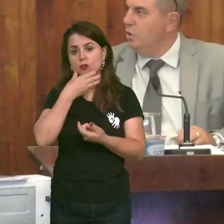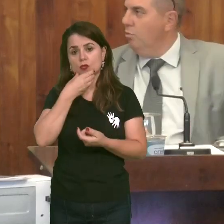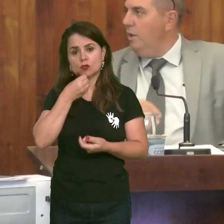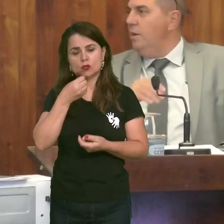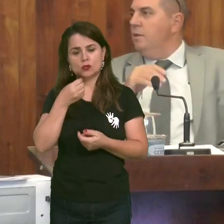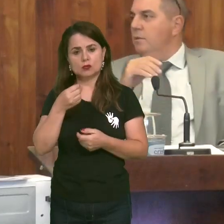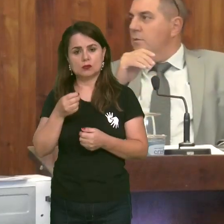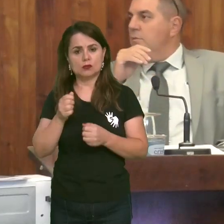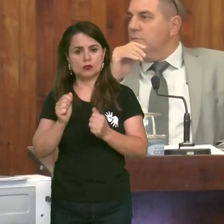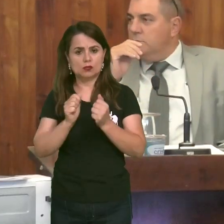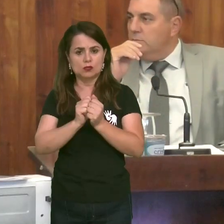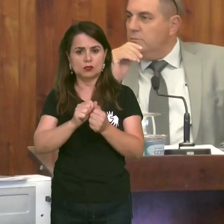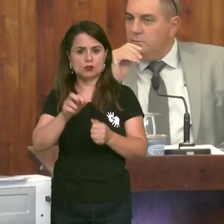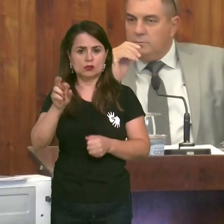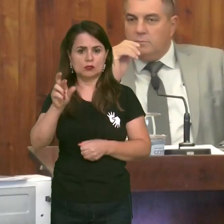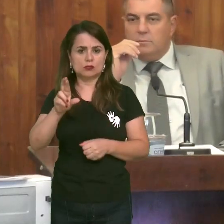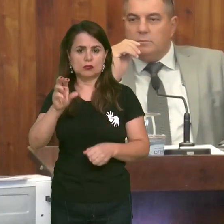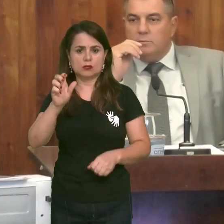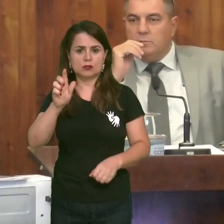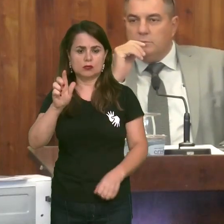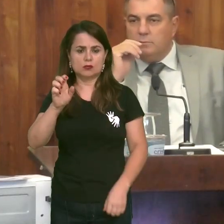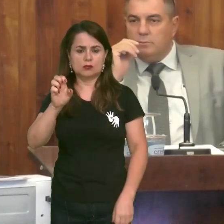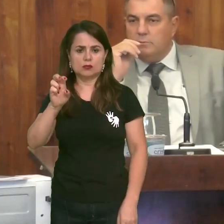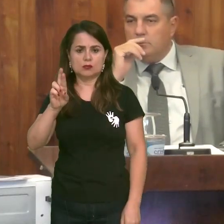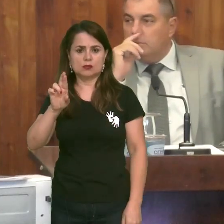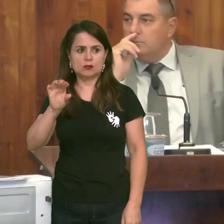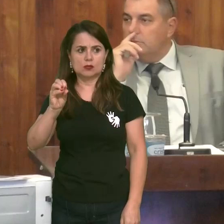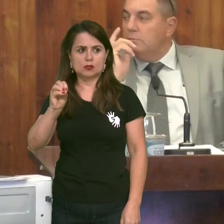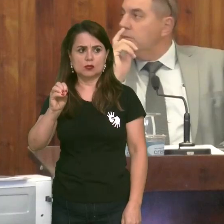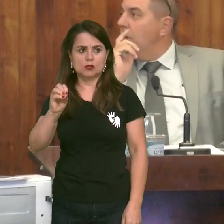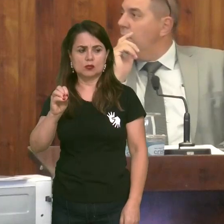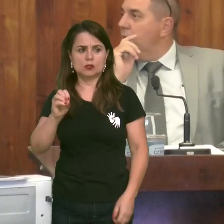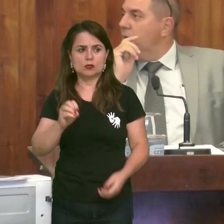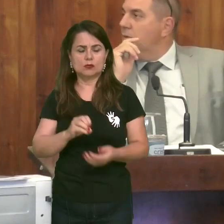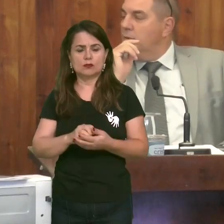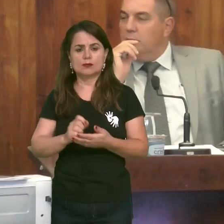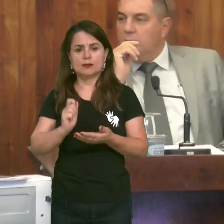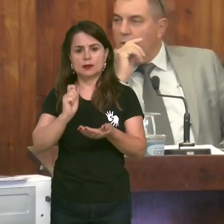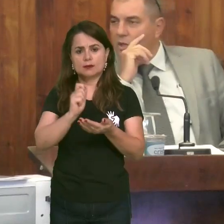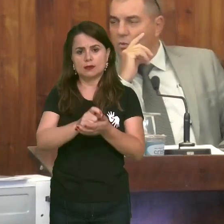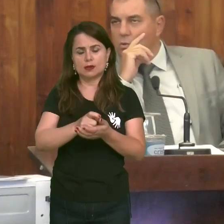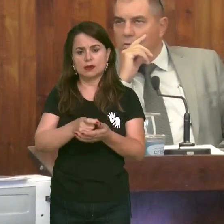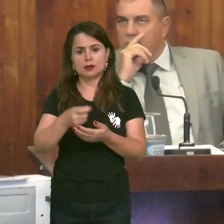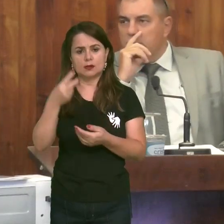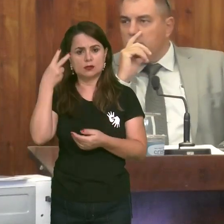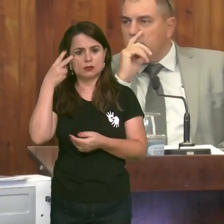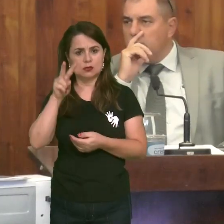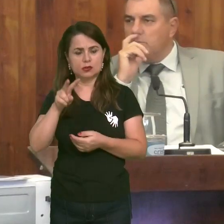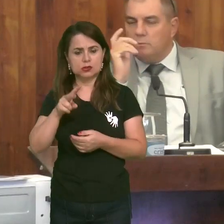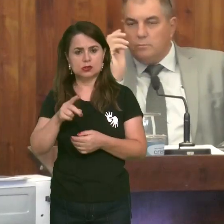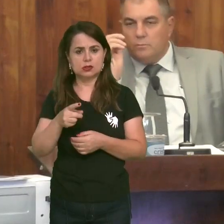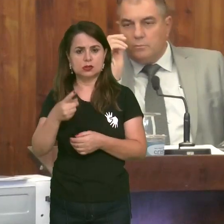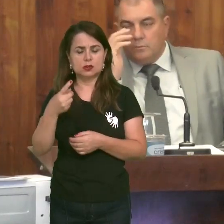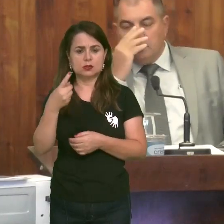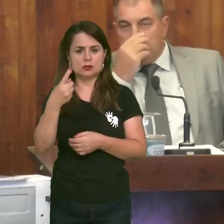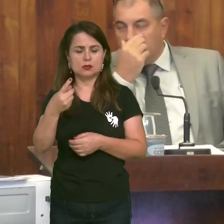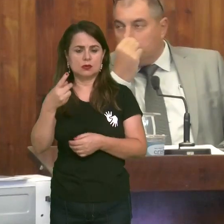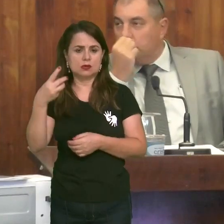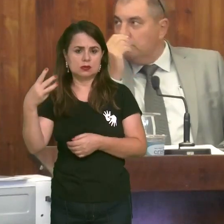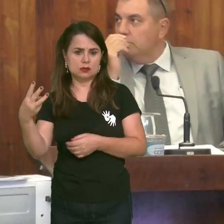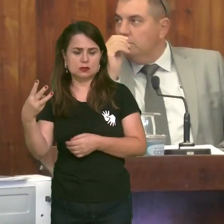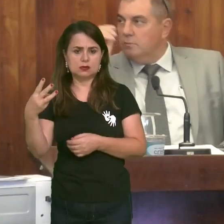Alexandre da Graça de áreas previstas duas diárias e dois terços de área de cada